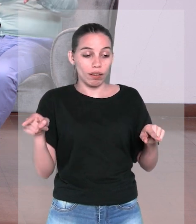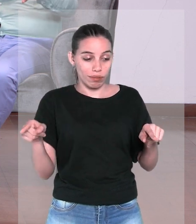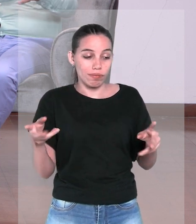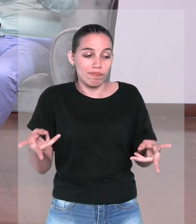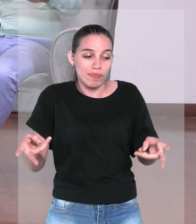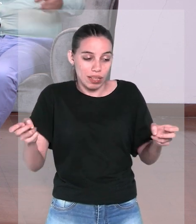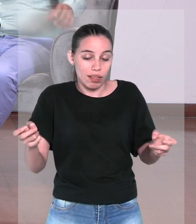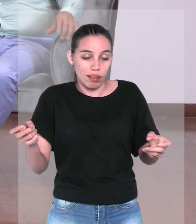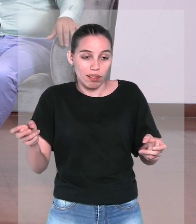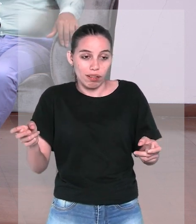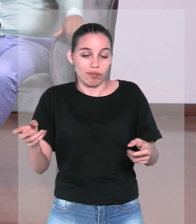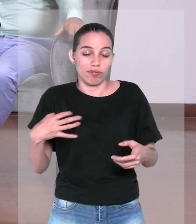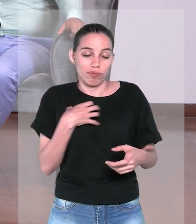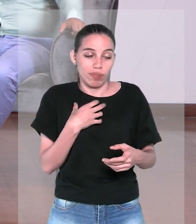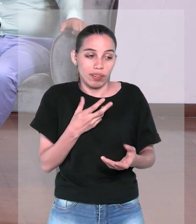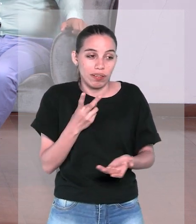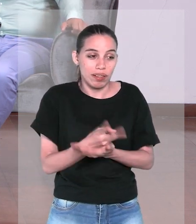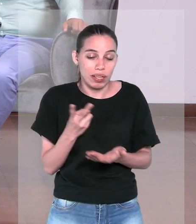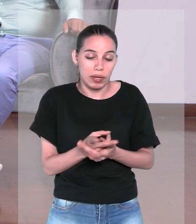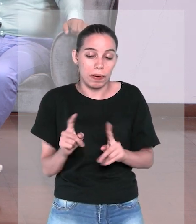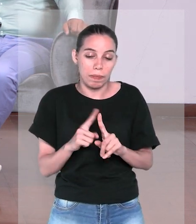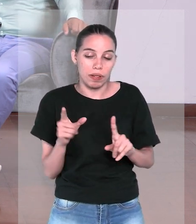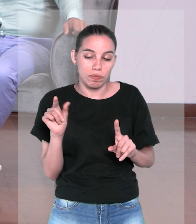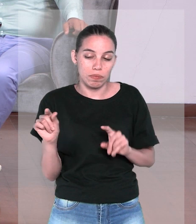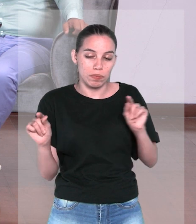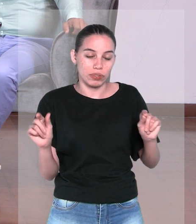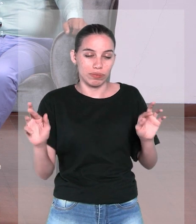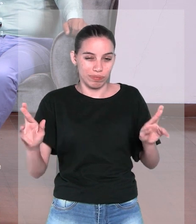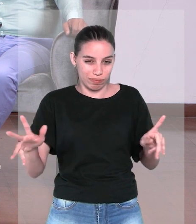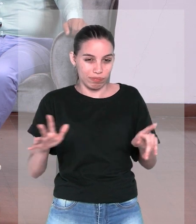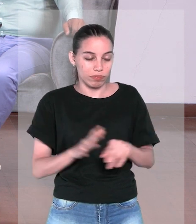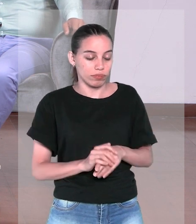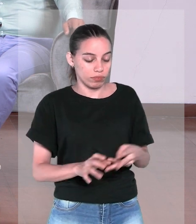no Japão e, mais recentemente, pasmem, na Coreia do Sul,